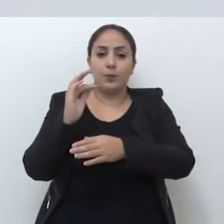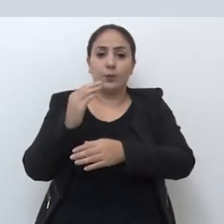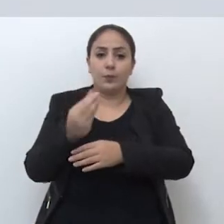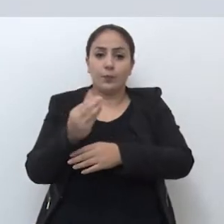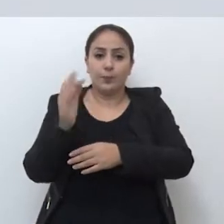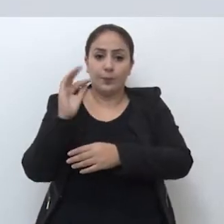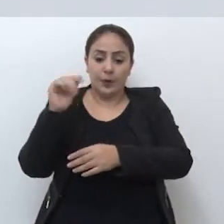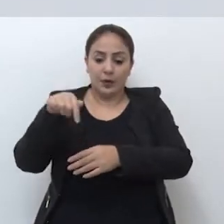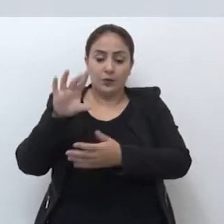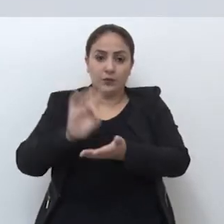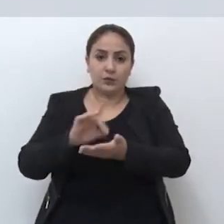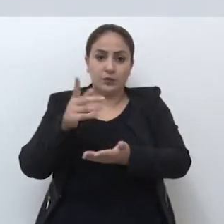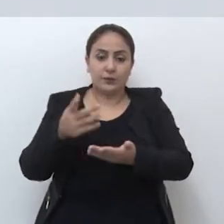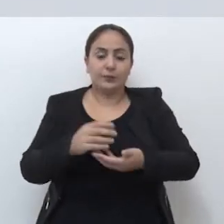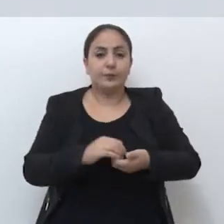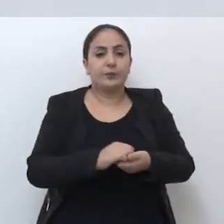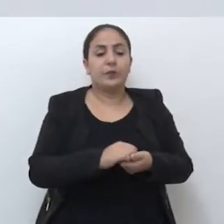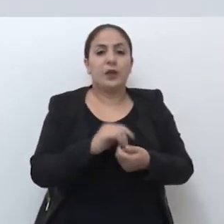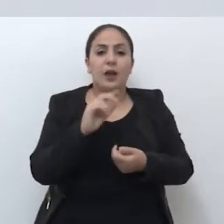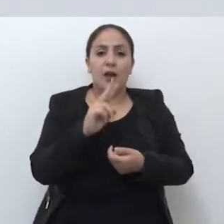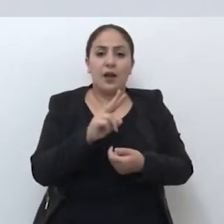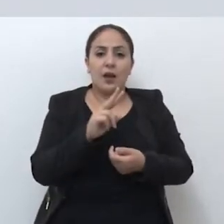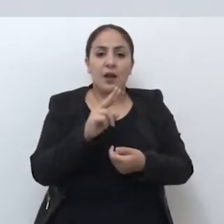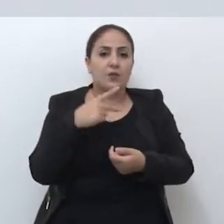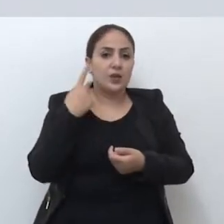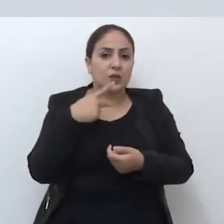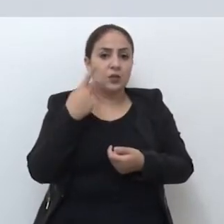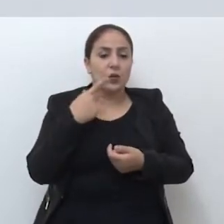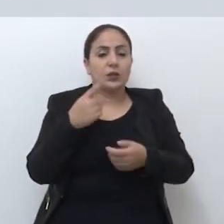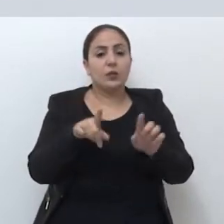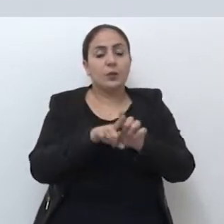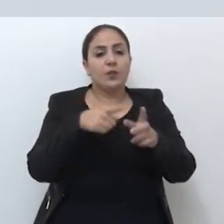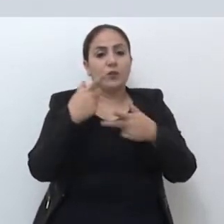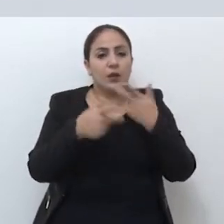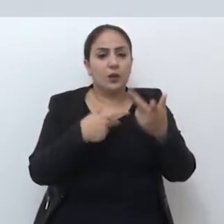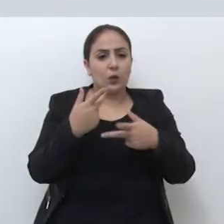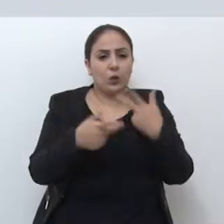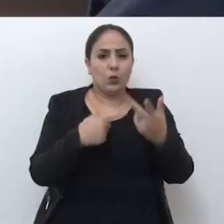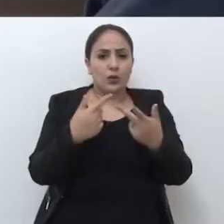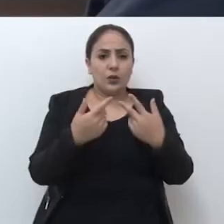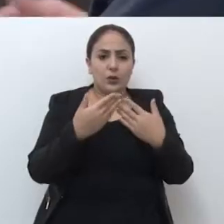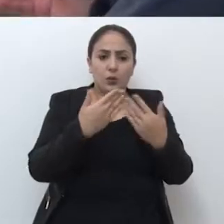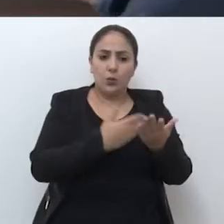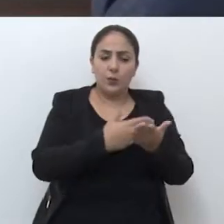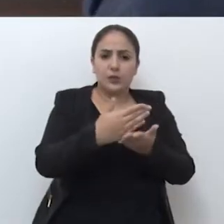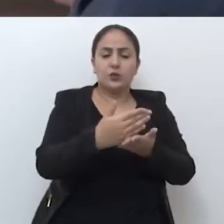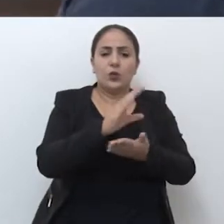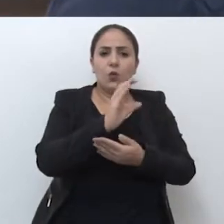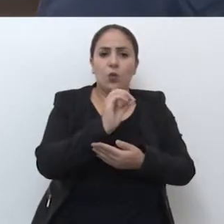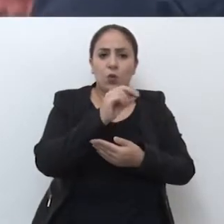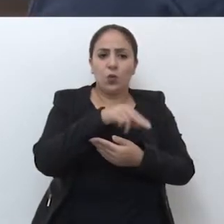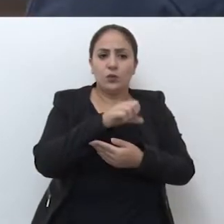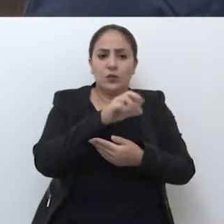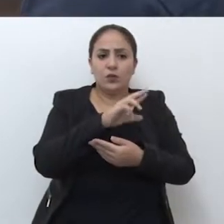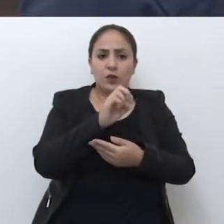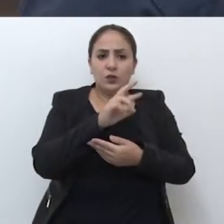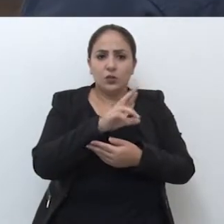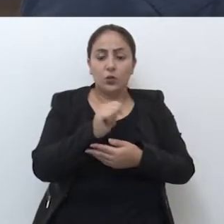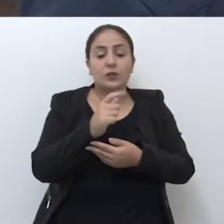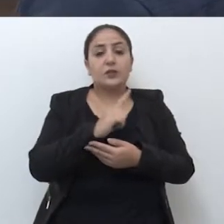Vesp também pontuou o recente ressurgimento do conservadorismo no Brasil e citou alguns exemplos